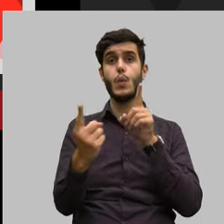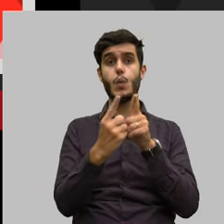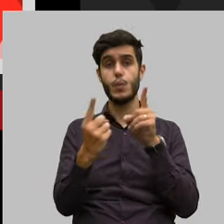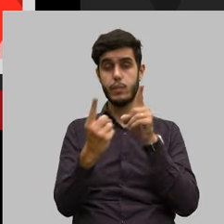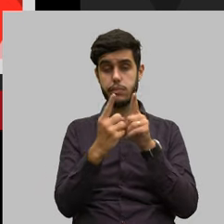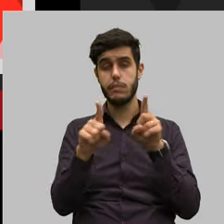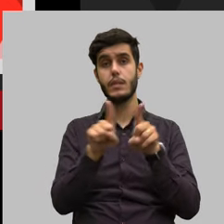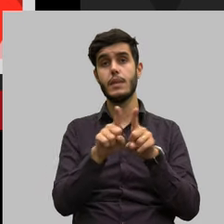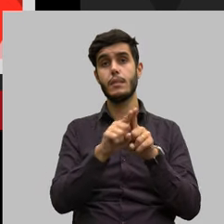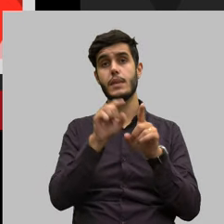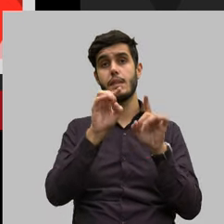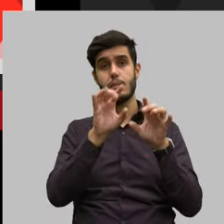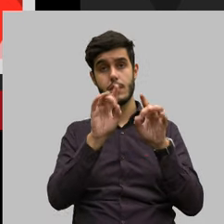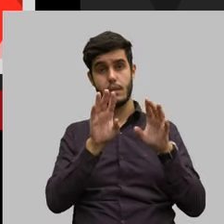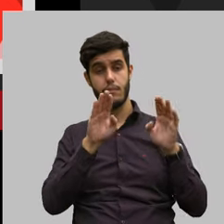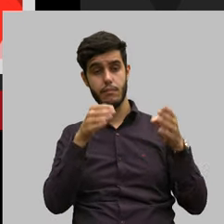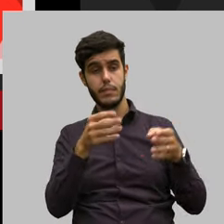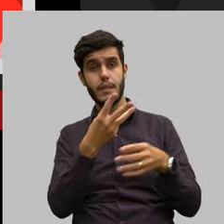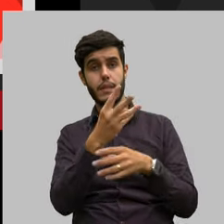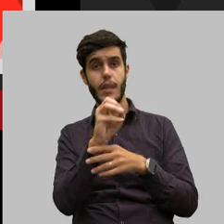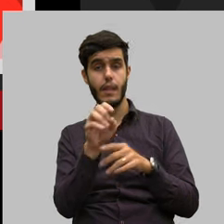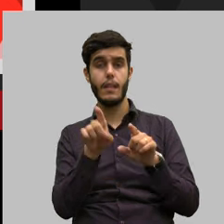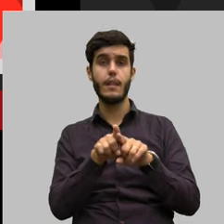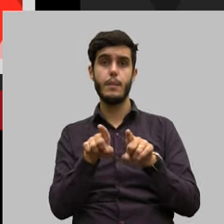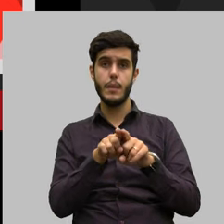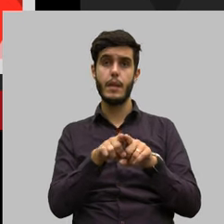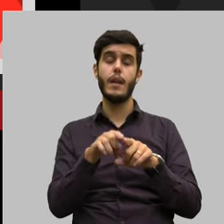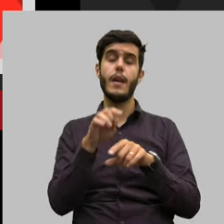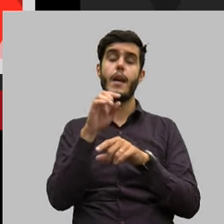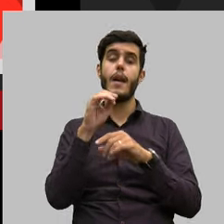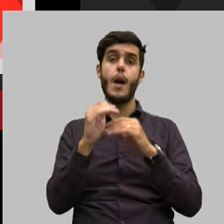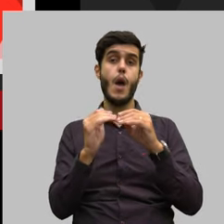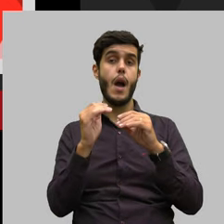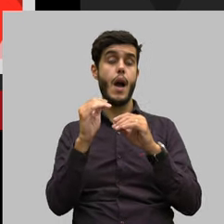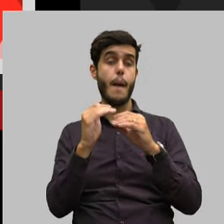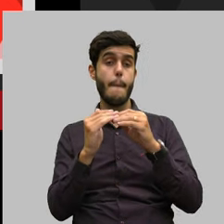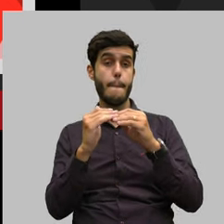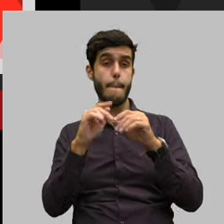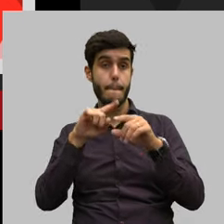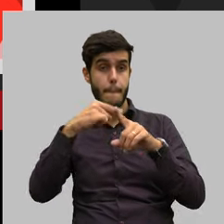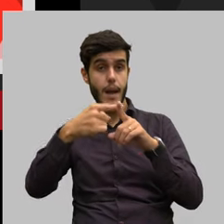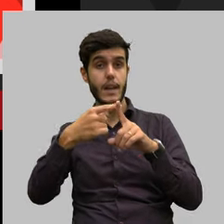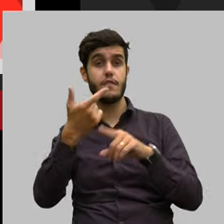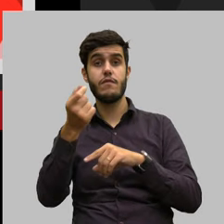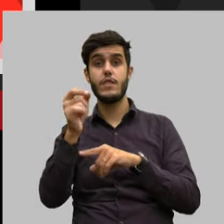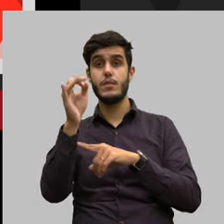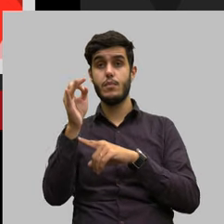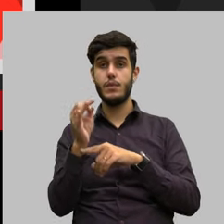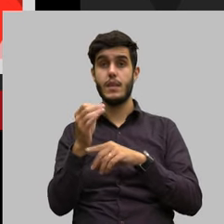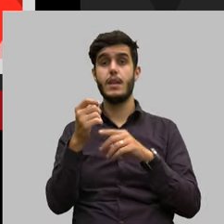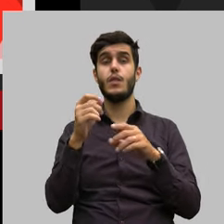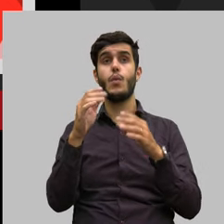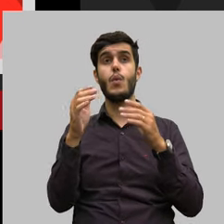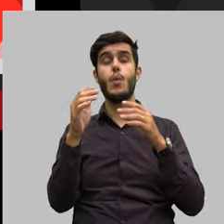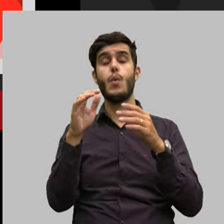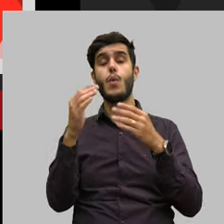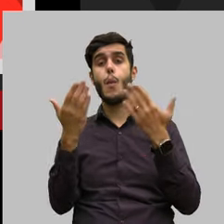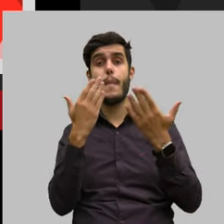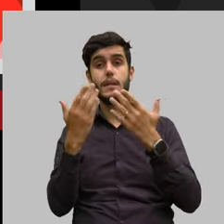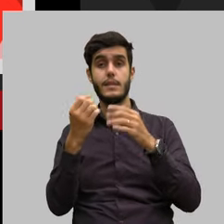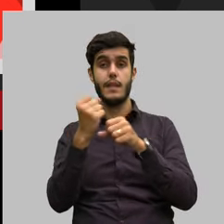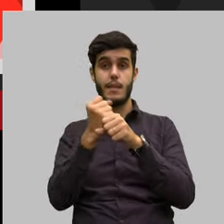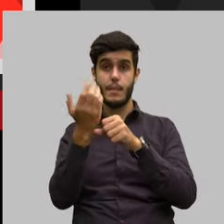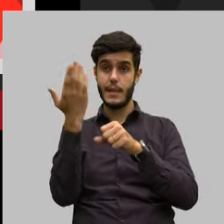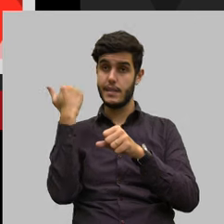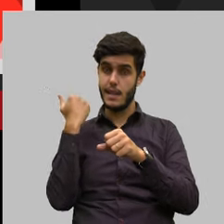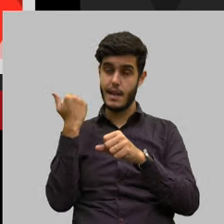30 especialidades médicas um aumento de 20% em relação ao mesmo período do ano passado eh isso só foi possível porque a gente nomeou